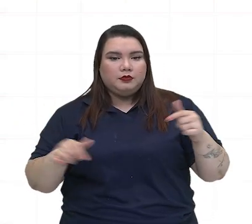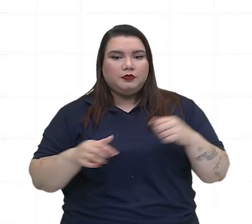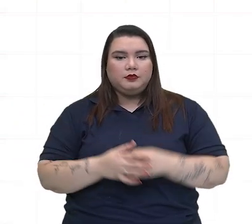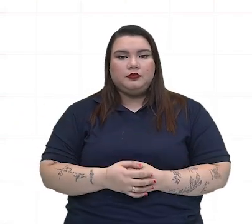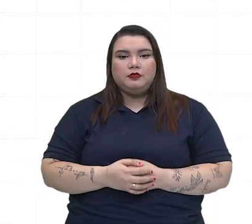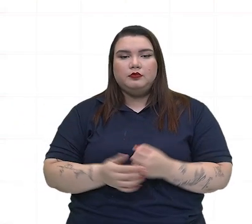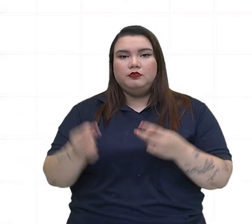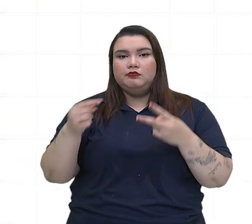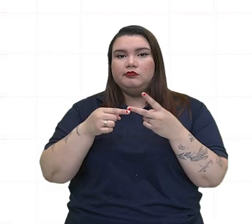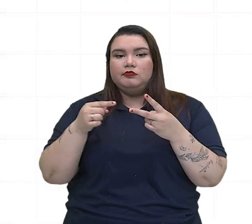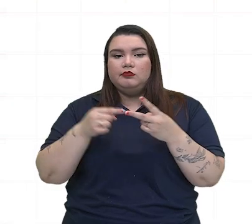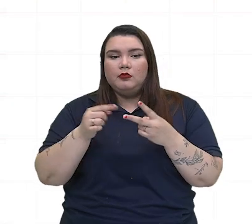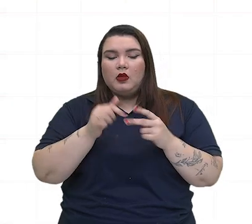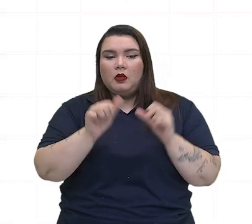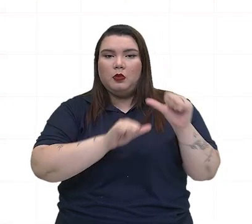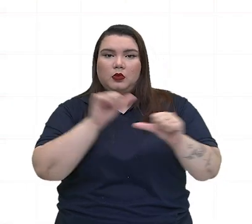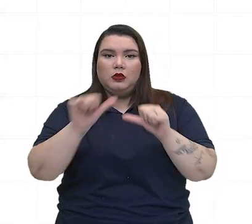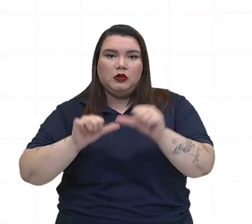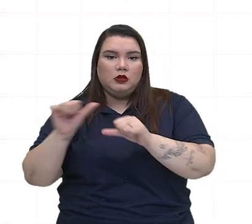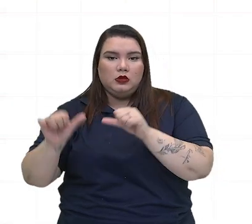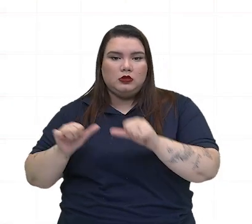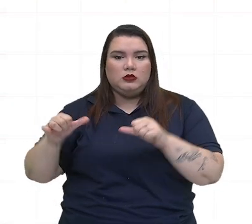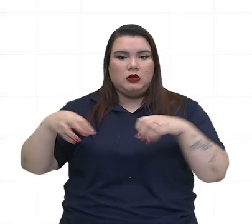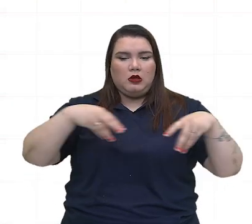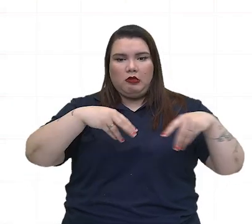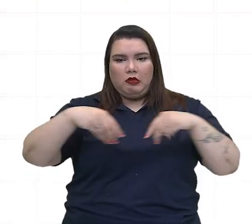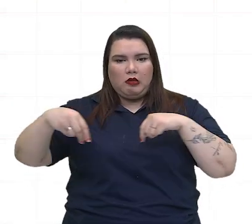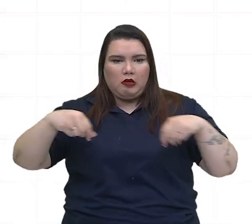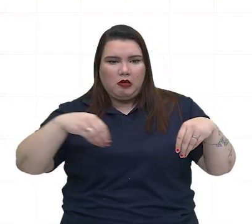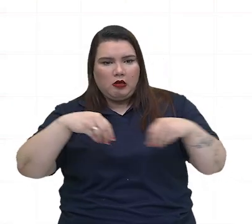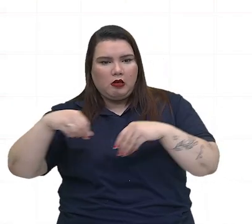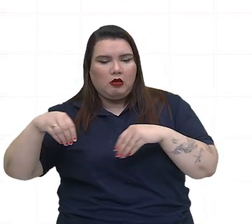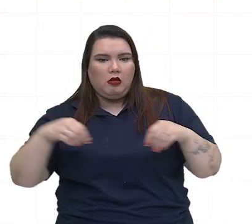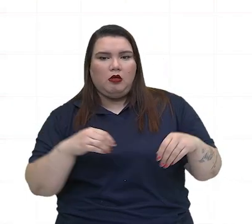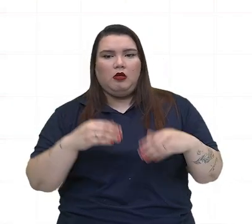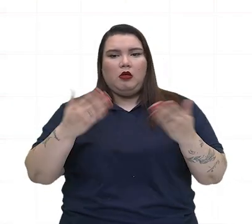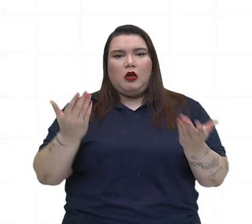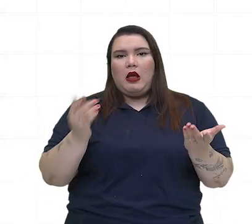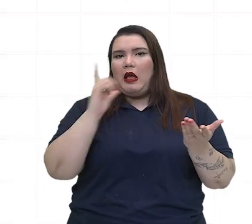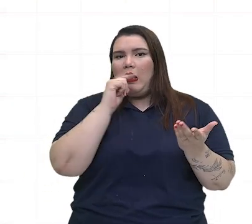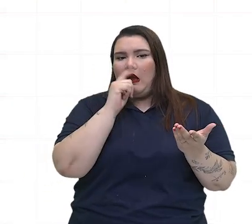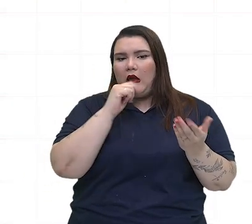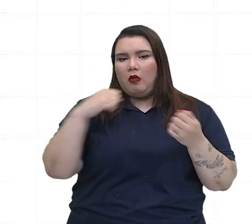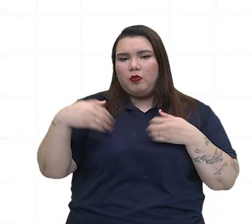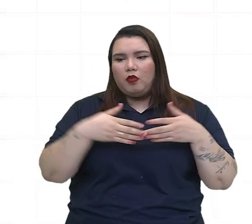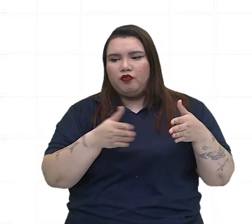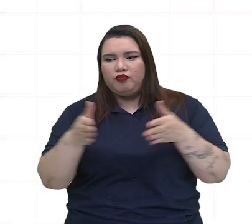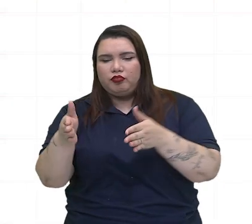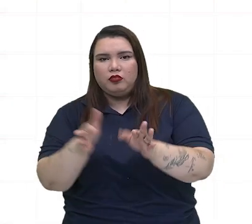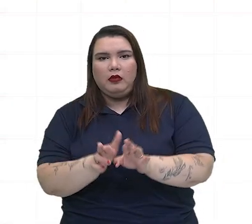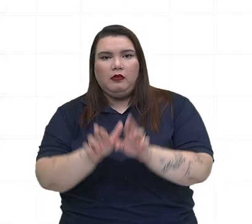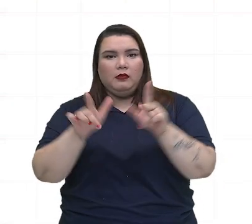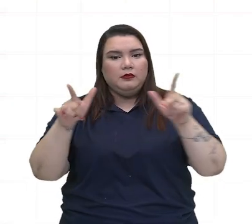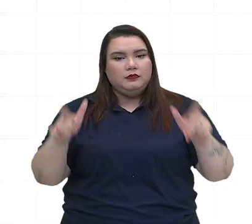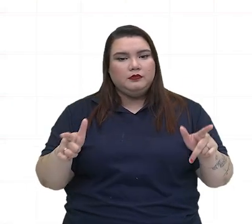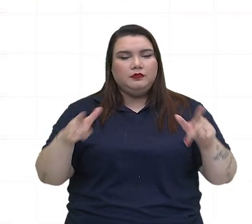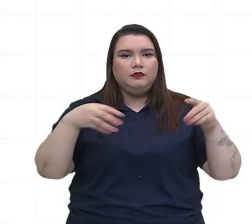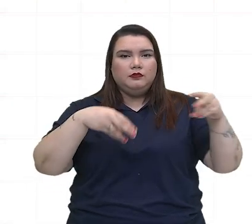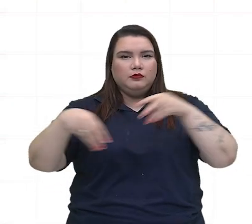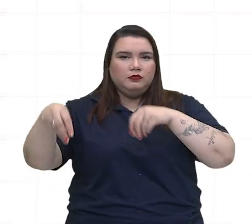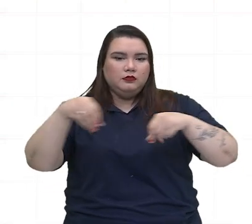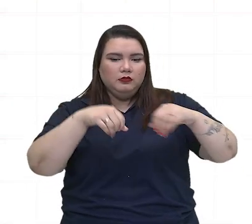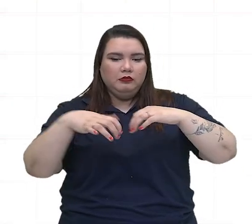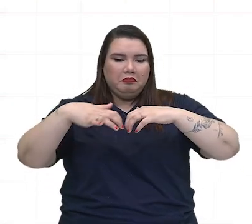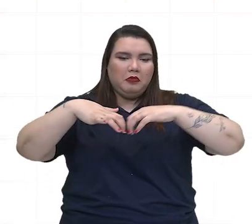Entre esses impactos, há uma alteração do relevo, perda do solo, assoreamento dos cursos